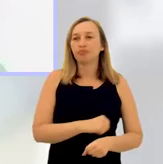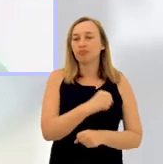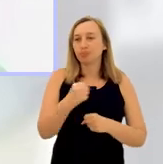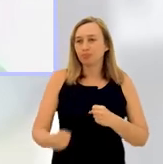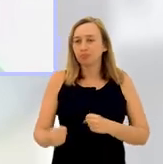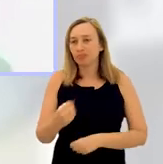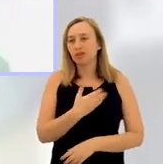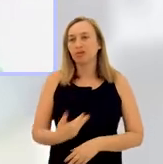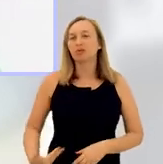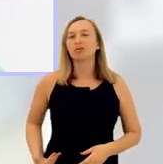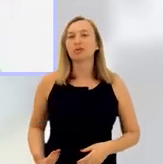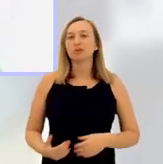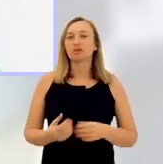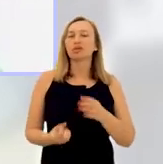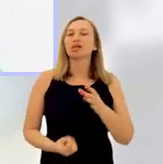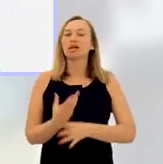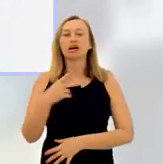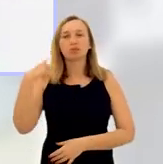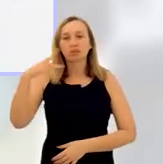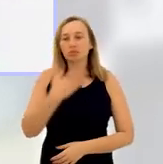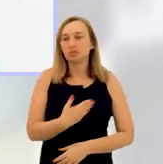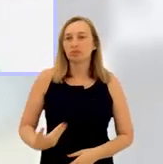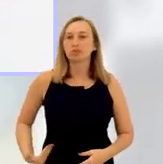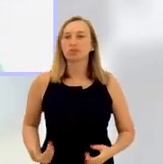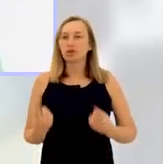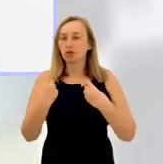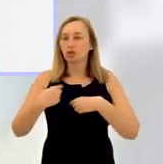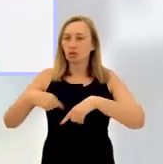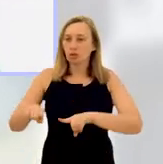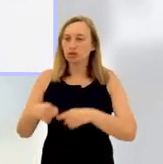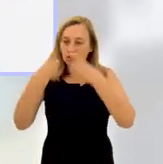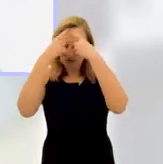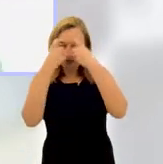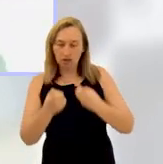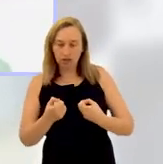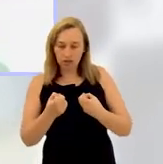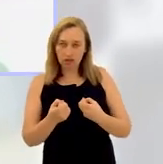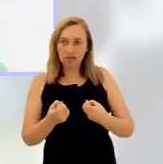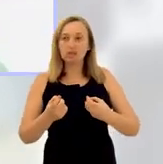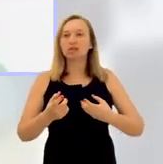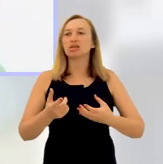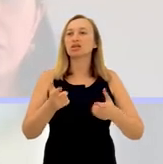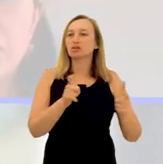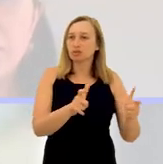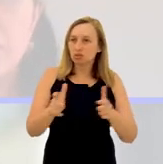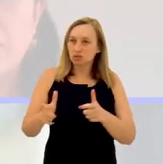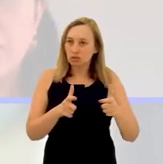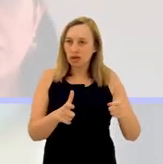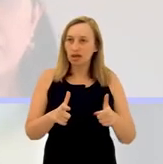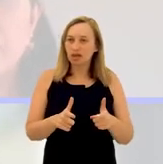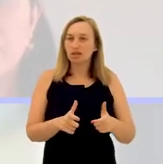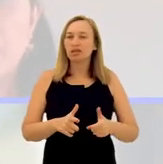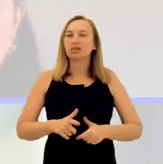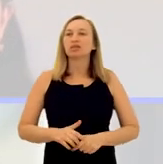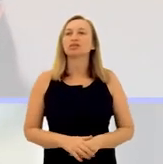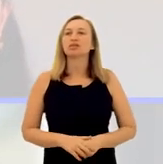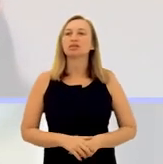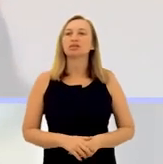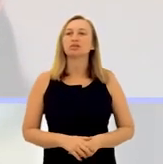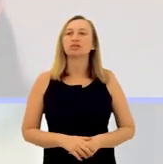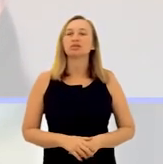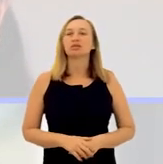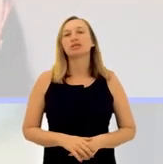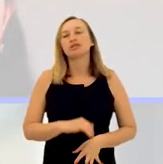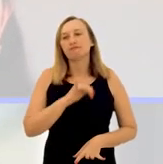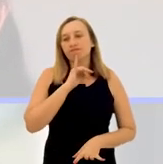poder público traçar políticas públicas de combate mais efetivo dentro daquelas situações, regiões e etc. A gente sabe